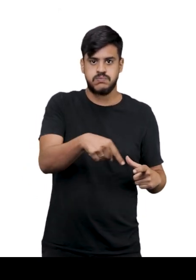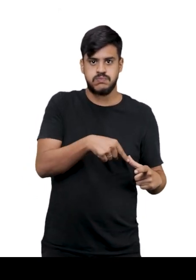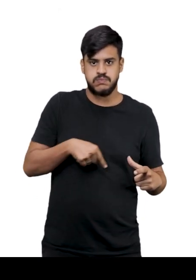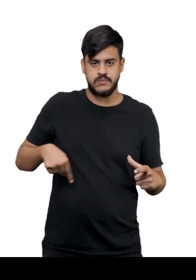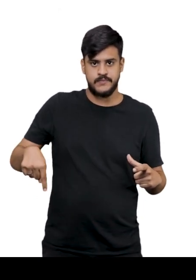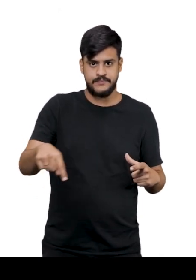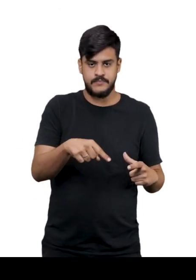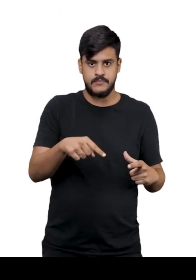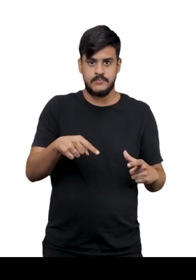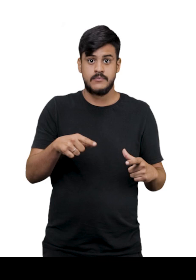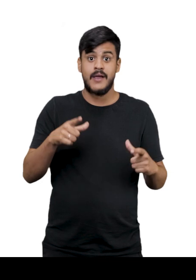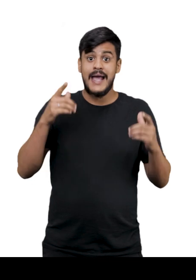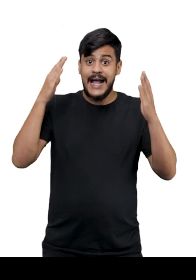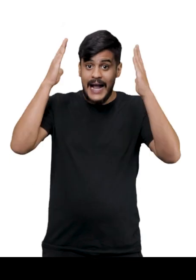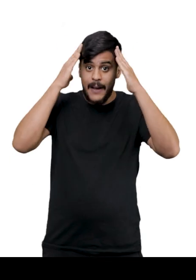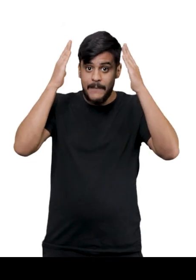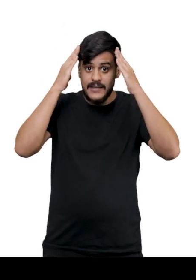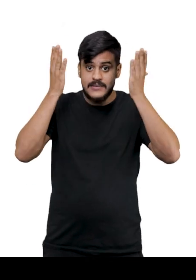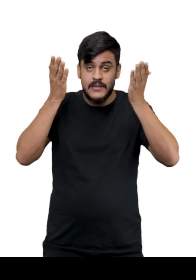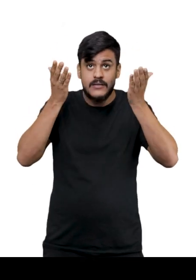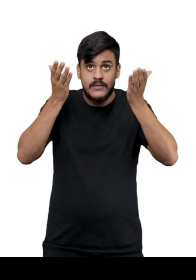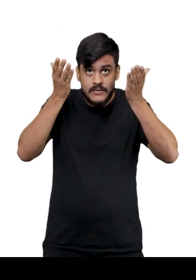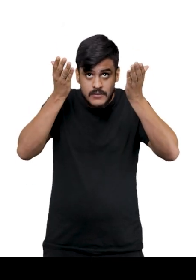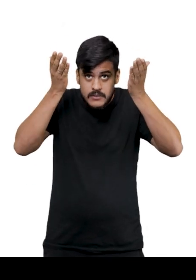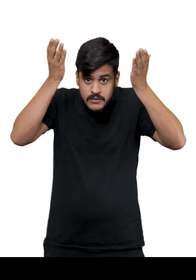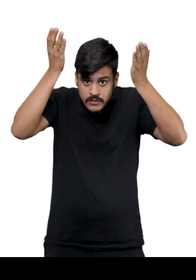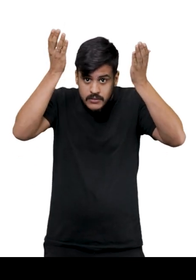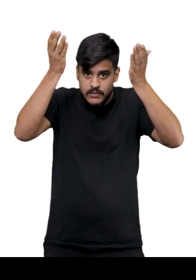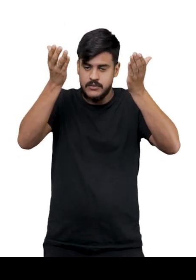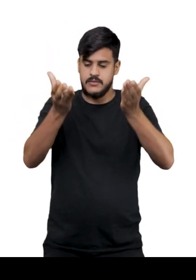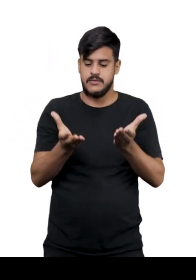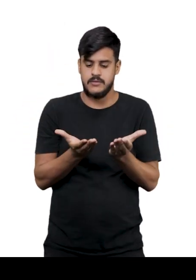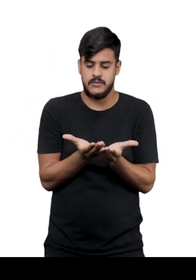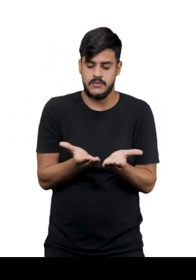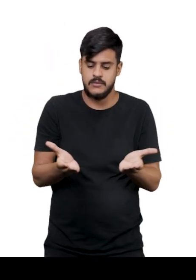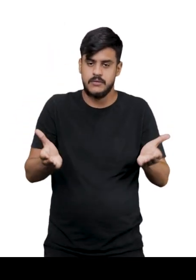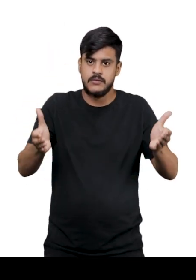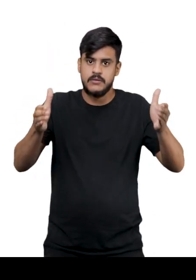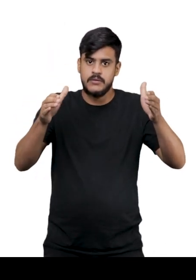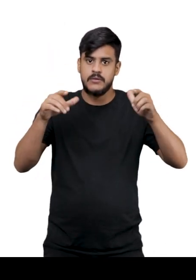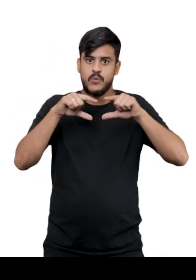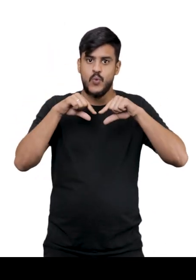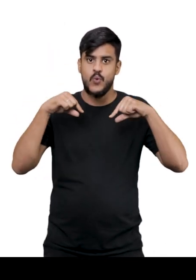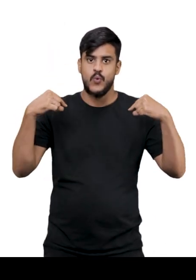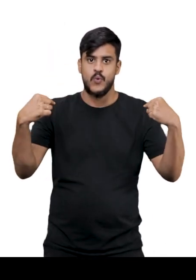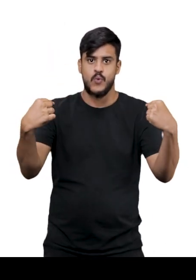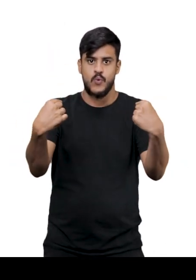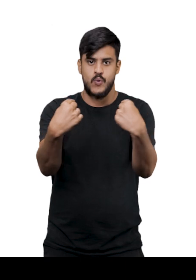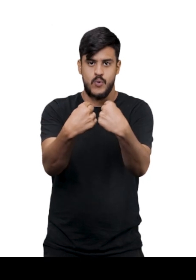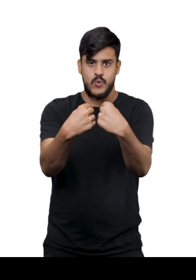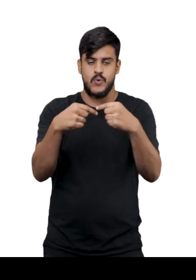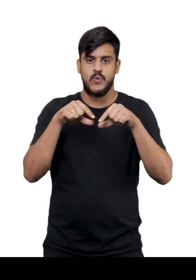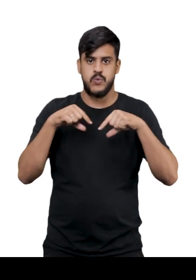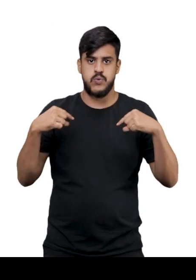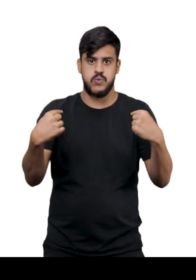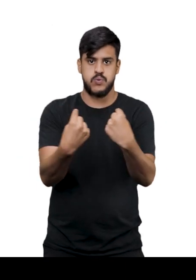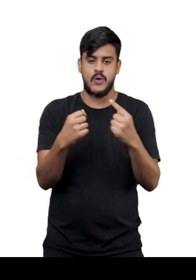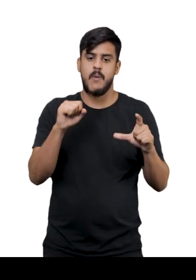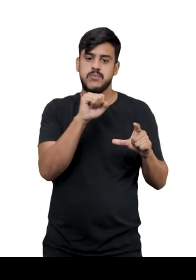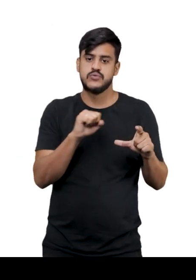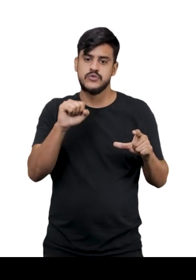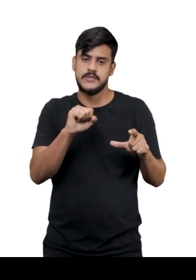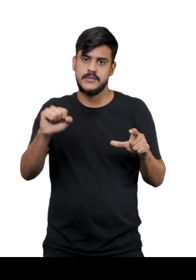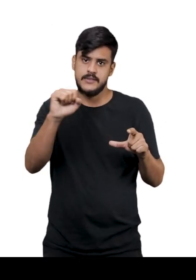ao redor de uma base circular. No topo, sobre as cabeças das figuras, há um recipiente arredondado e